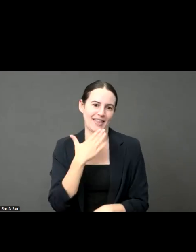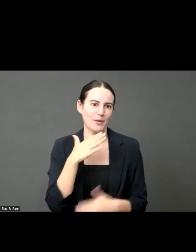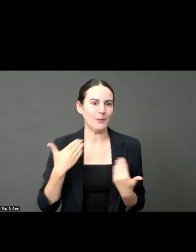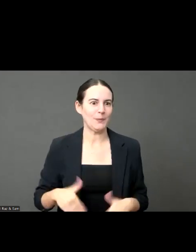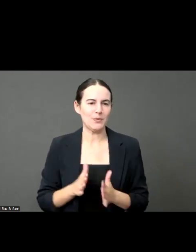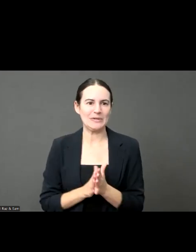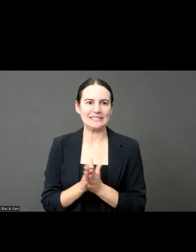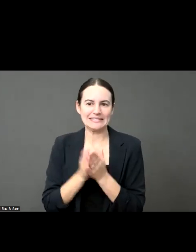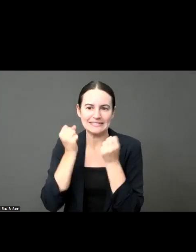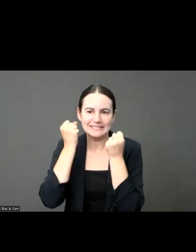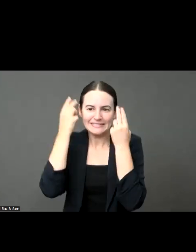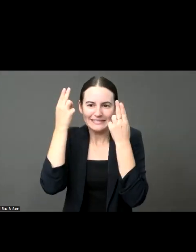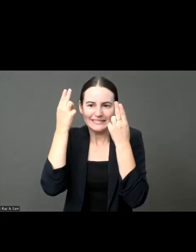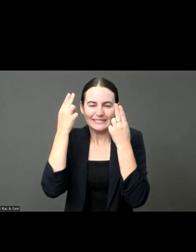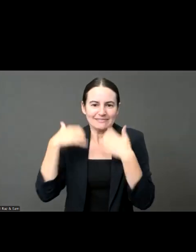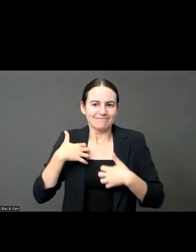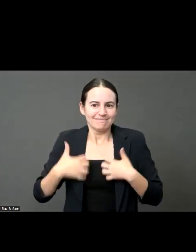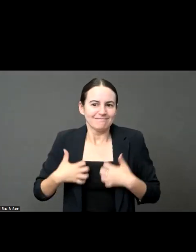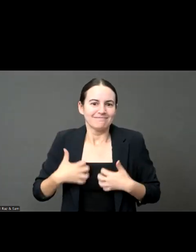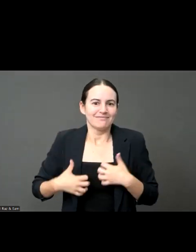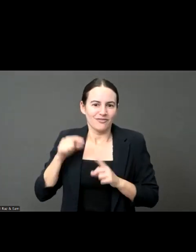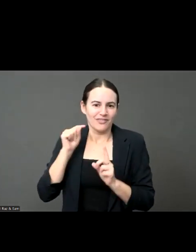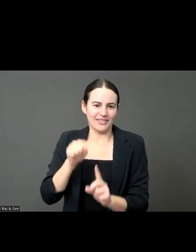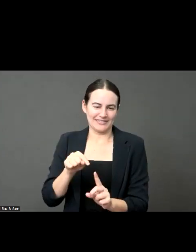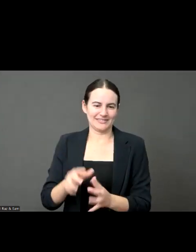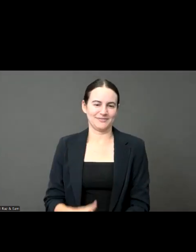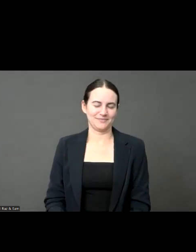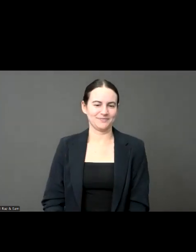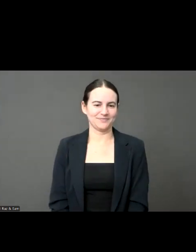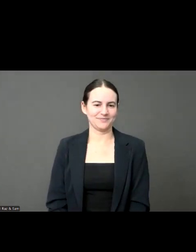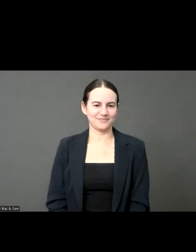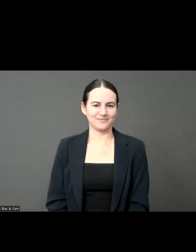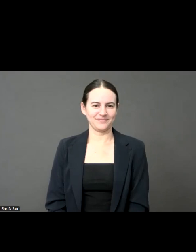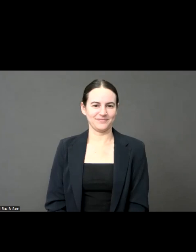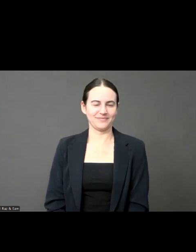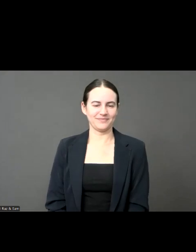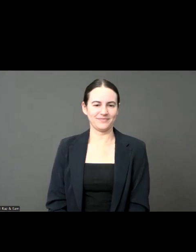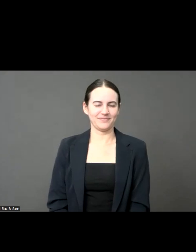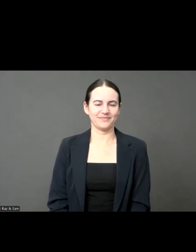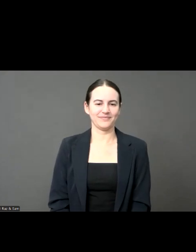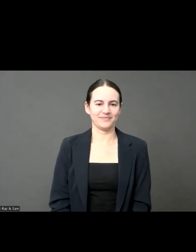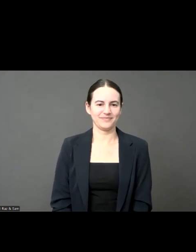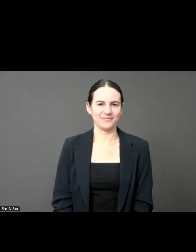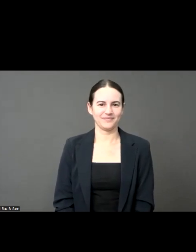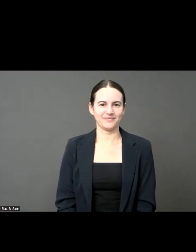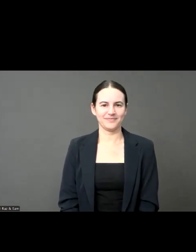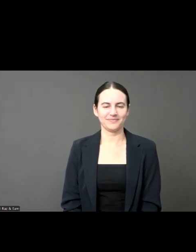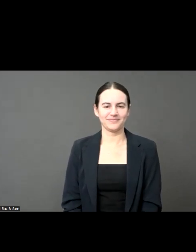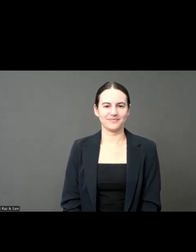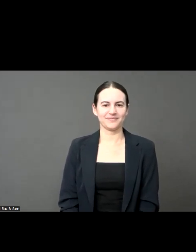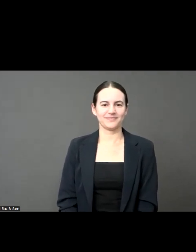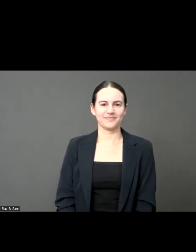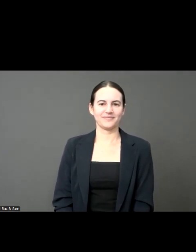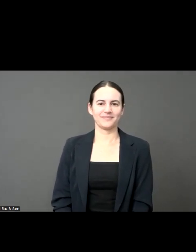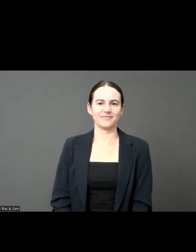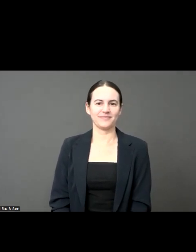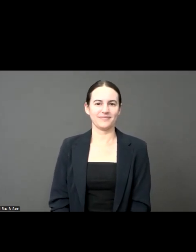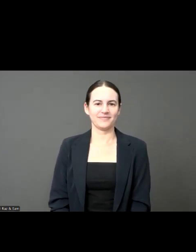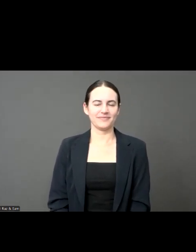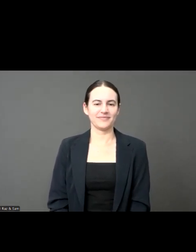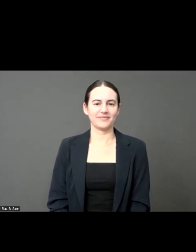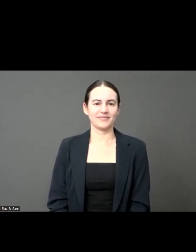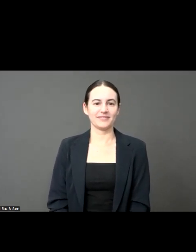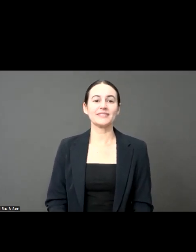doenças transmissíveis, eliminá-las. Agradecemos muito o seu entusiasmo. Vou agora dar mais uma